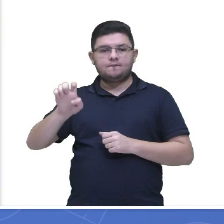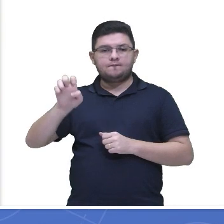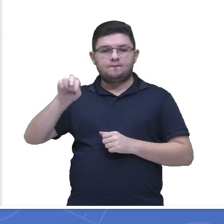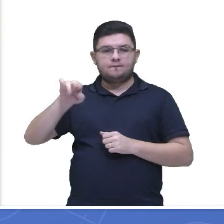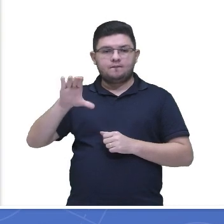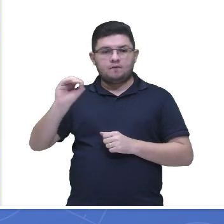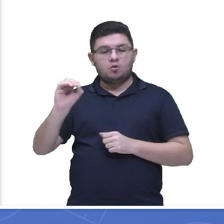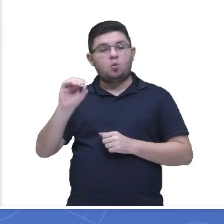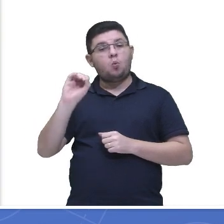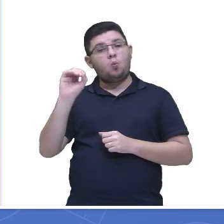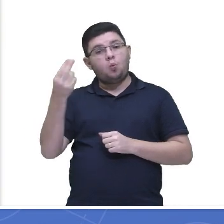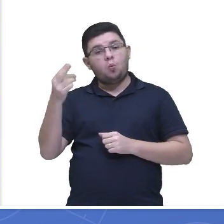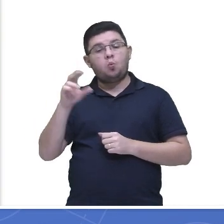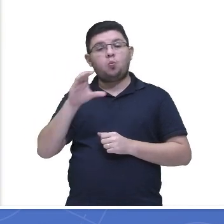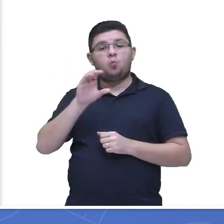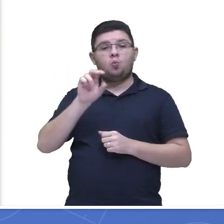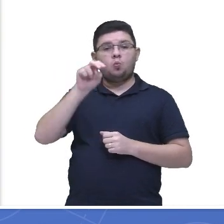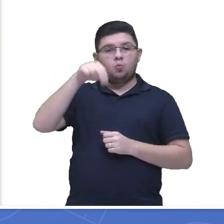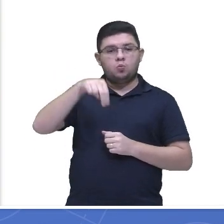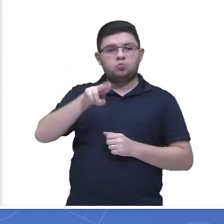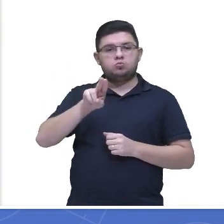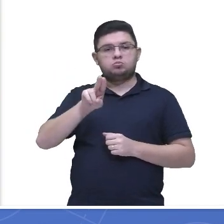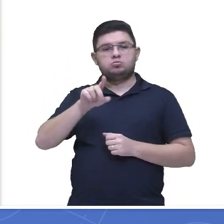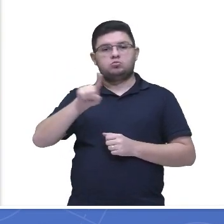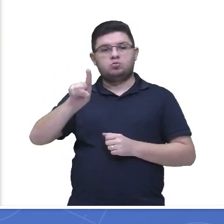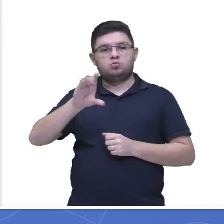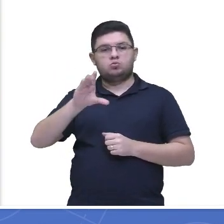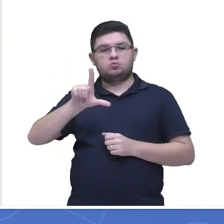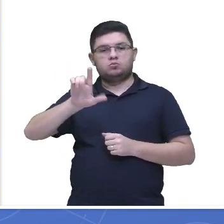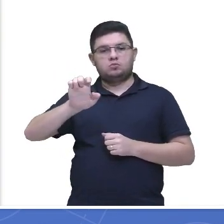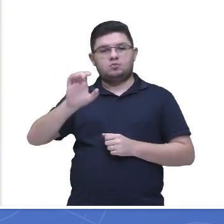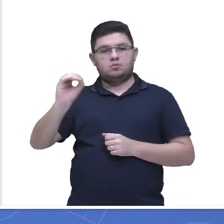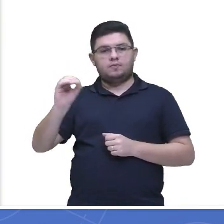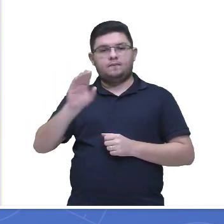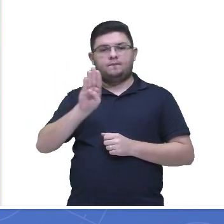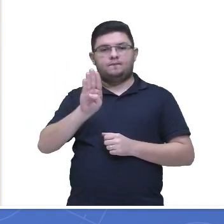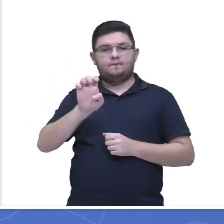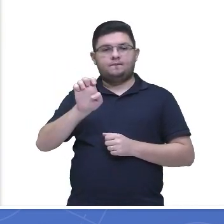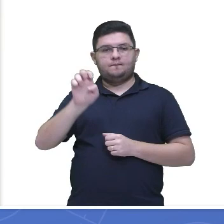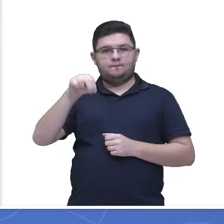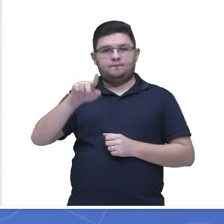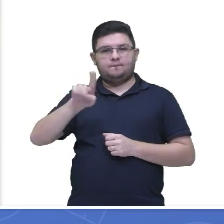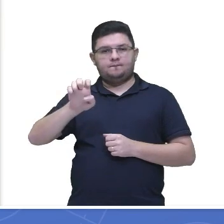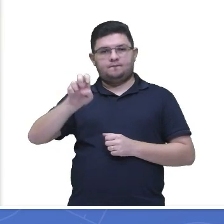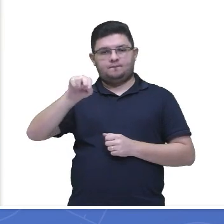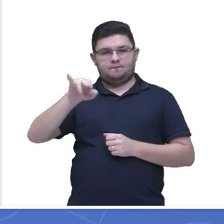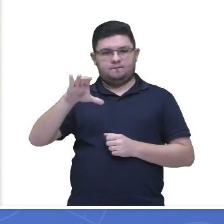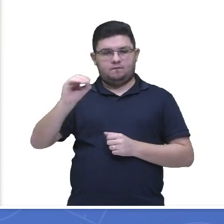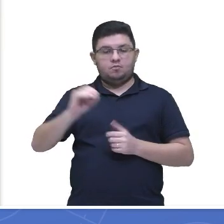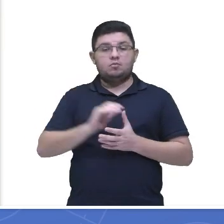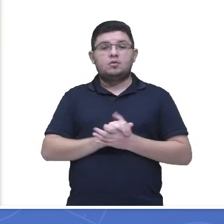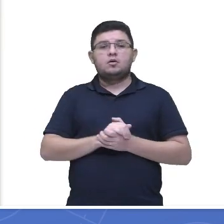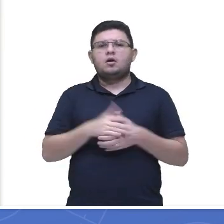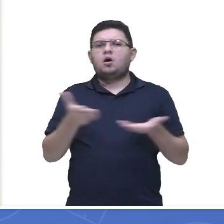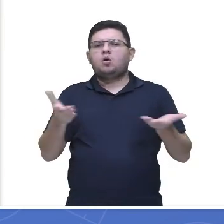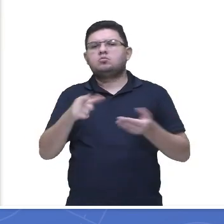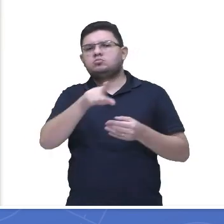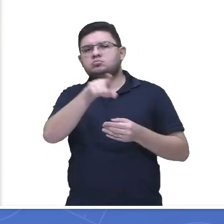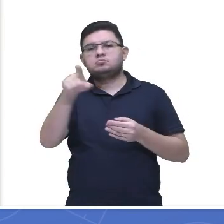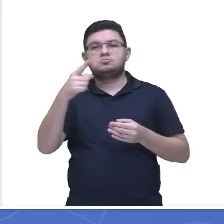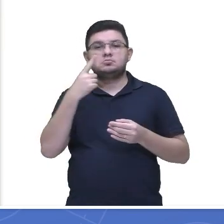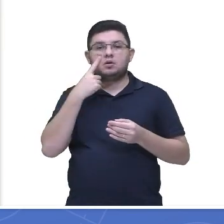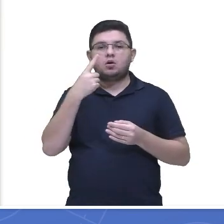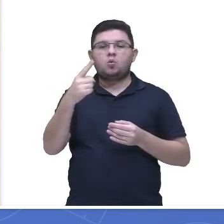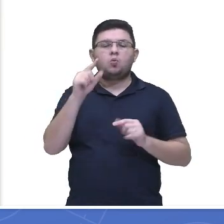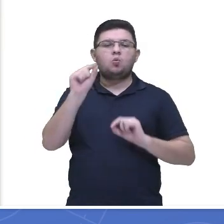eu quero chamar uma atenção para você que está com dúvida. O que é, professor, essa palavra